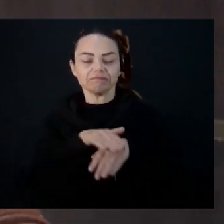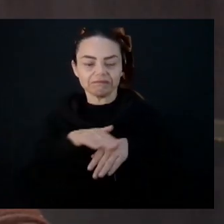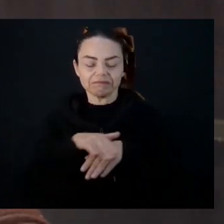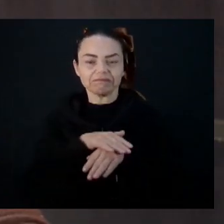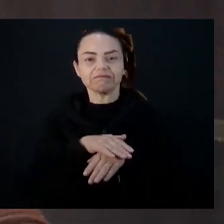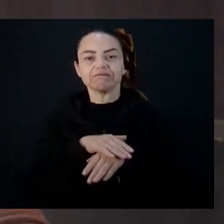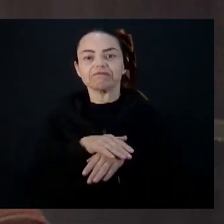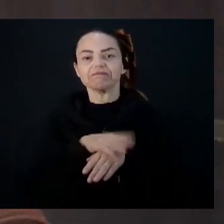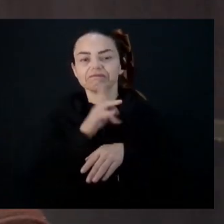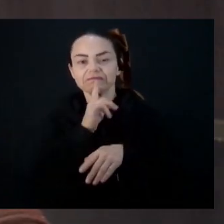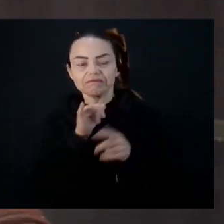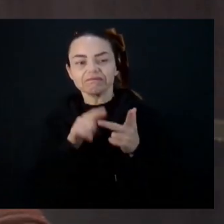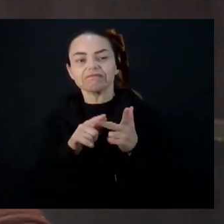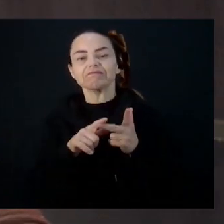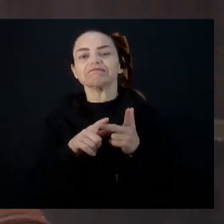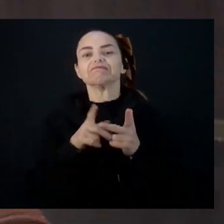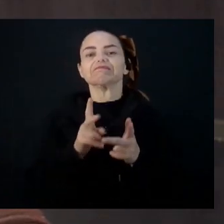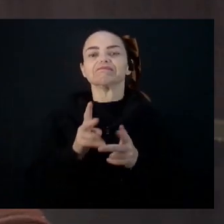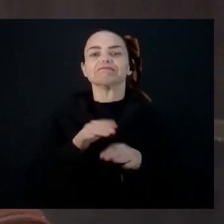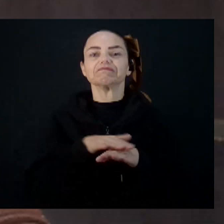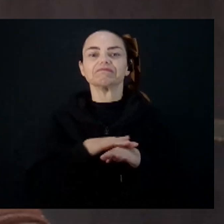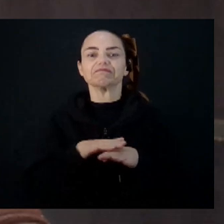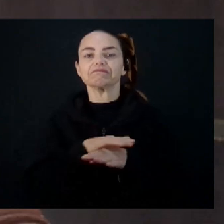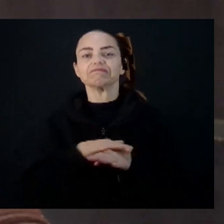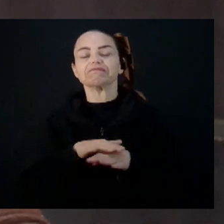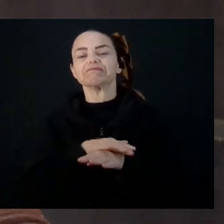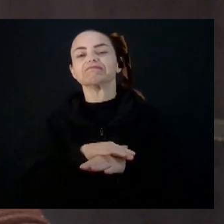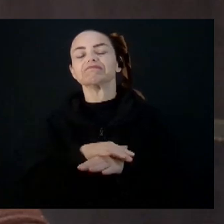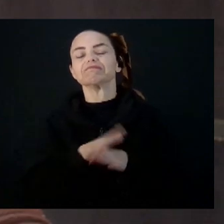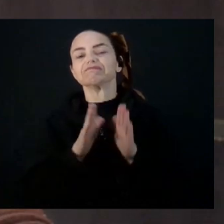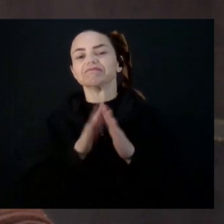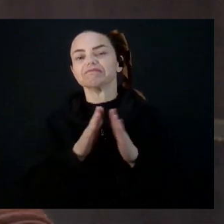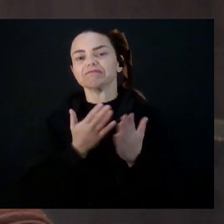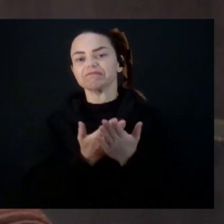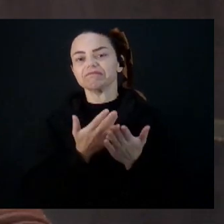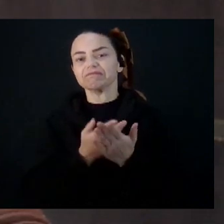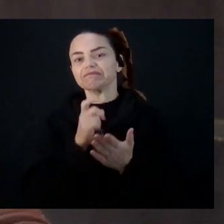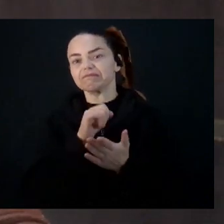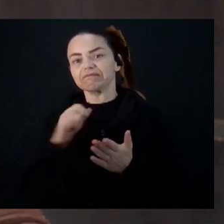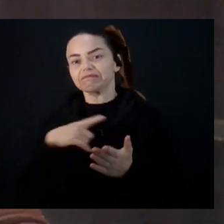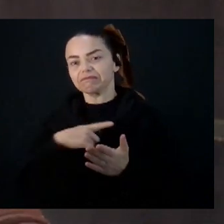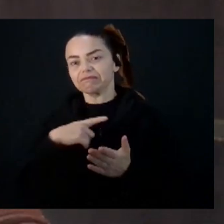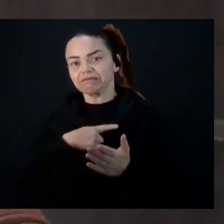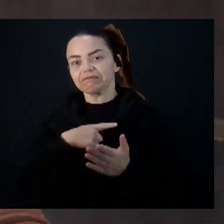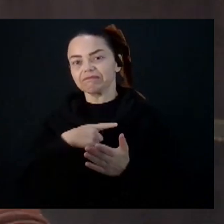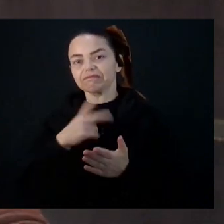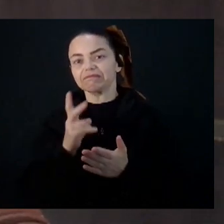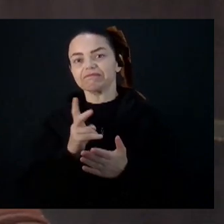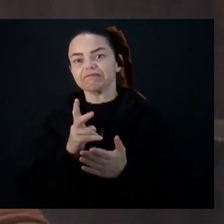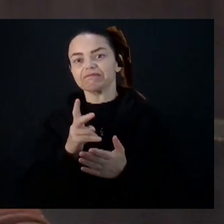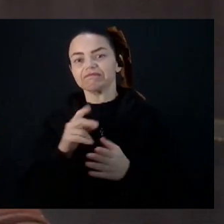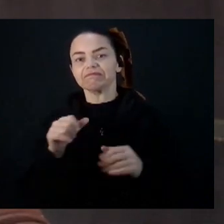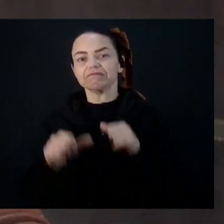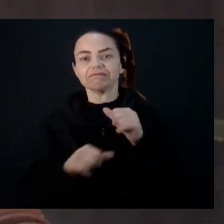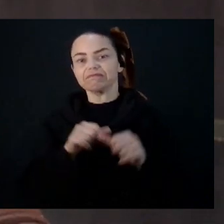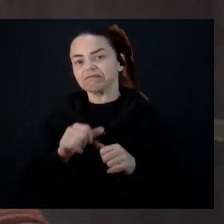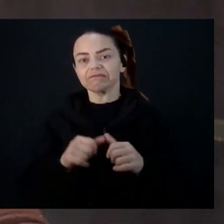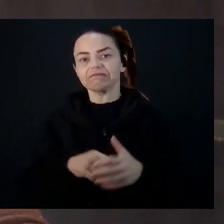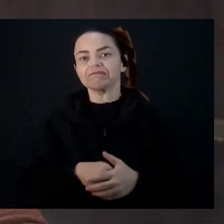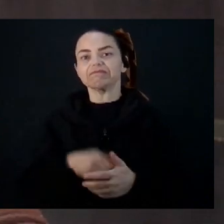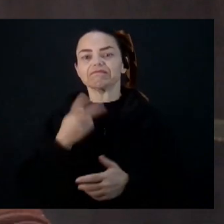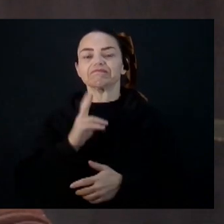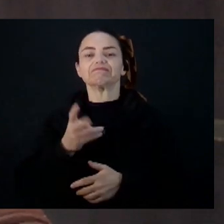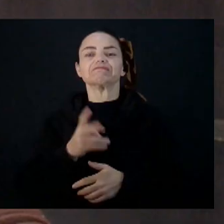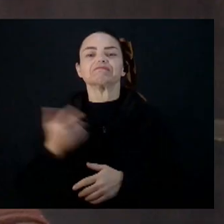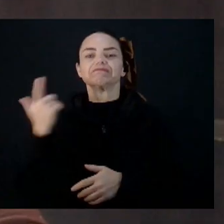pais, conversar sempre com a escola e sempre com a criança. Porque se você estiver fazendo sempre essas trocas, você sempre vai conseguir